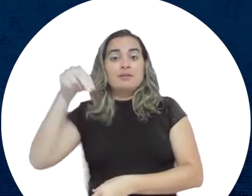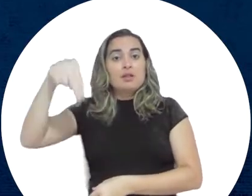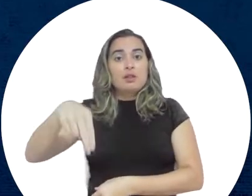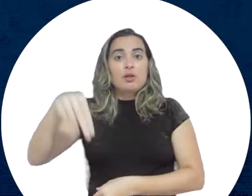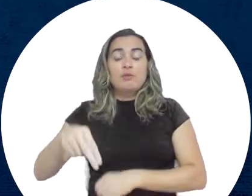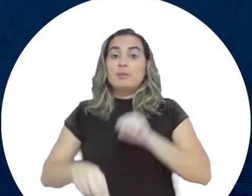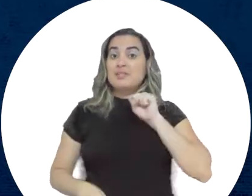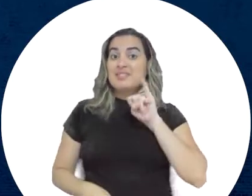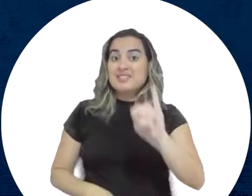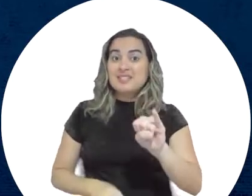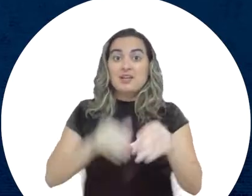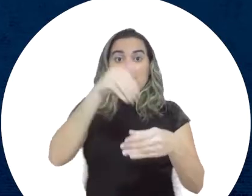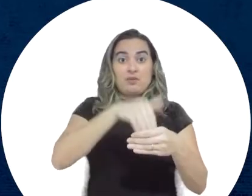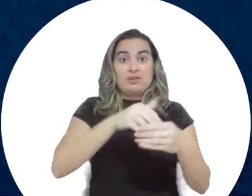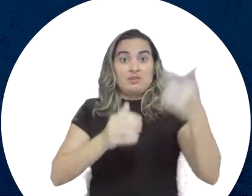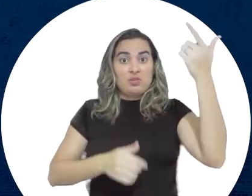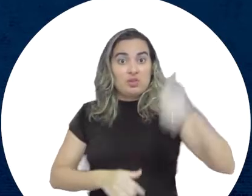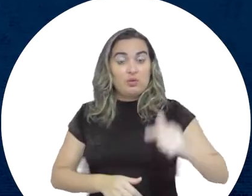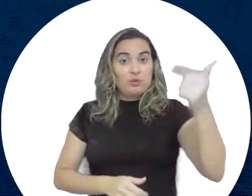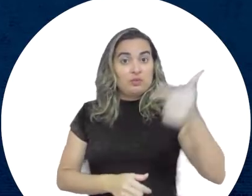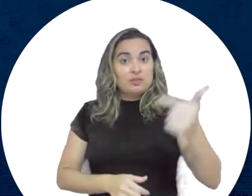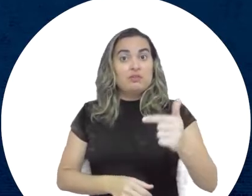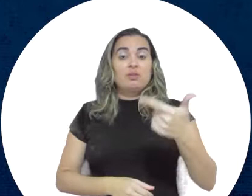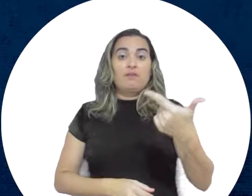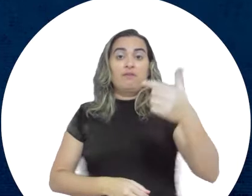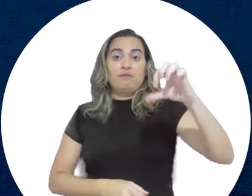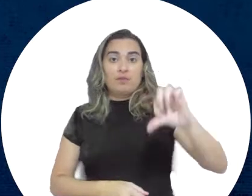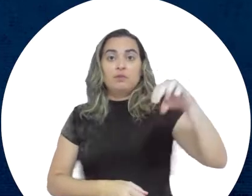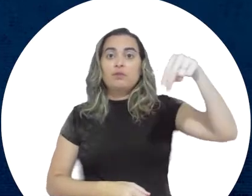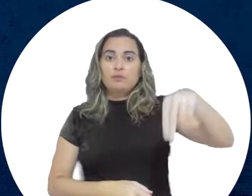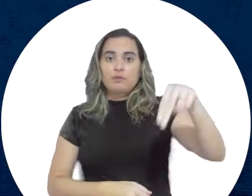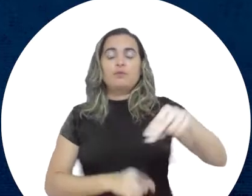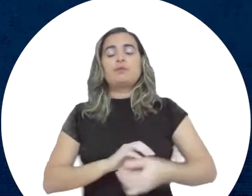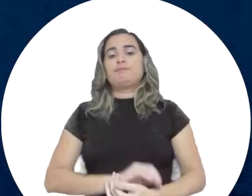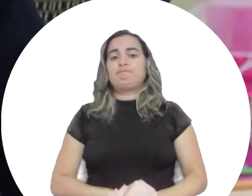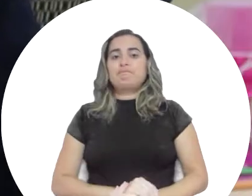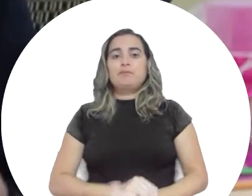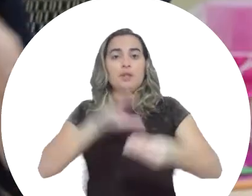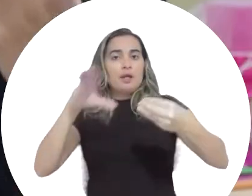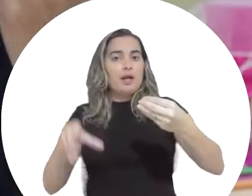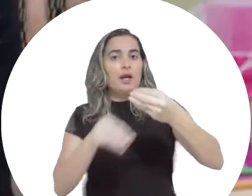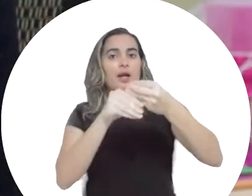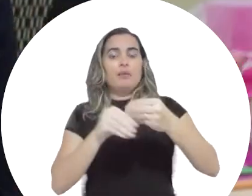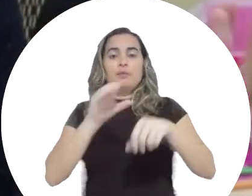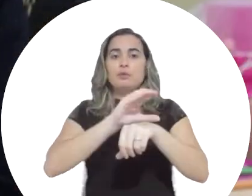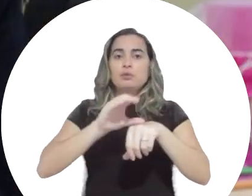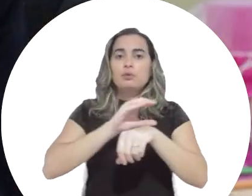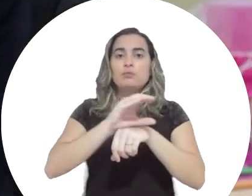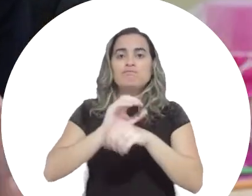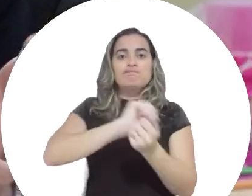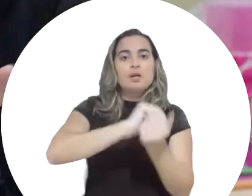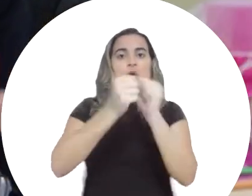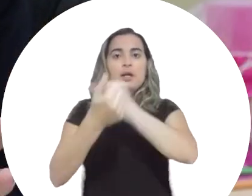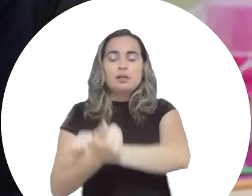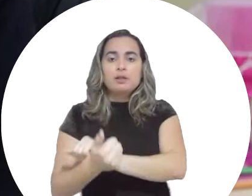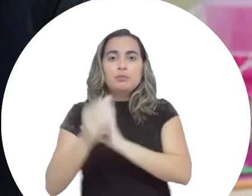marcado para o dia 15 de novembro e o segundo, se houver, será em 29 de novembro. Na verdade, a Emenda Constitucional 107,